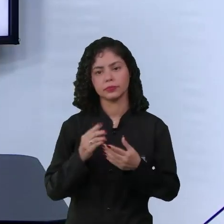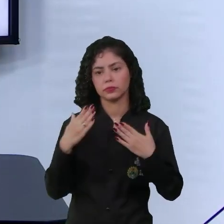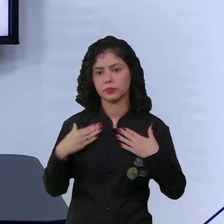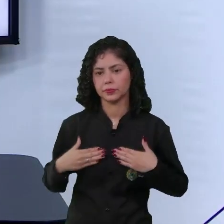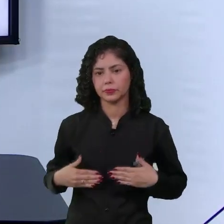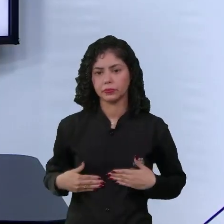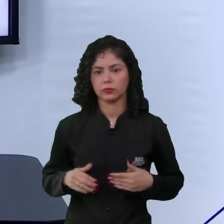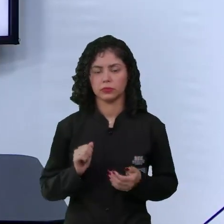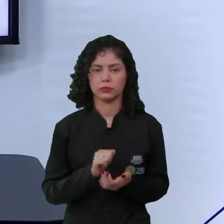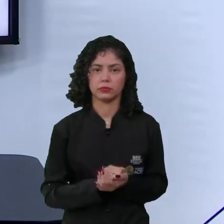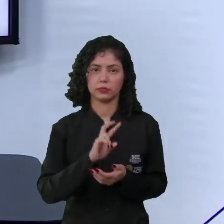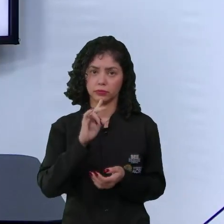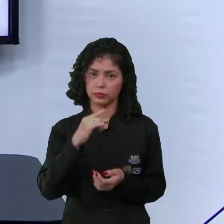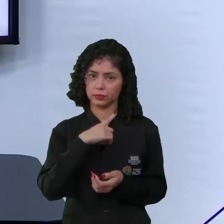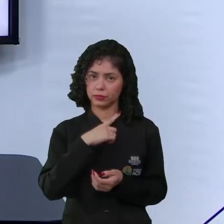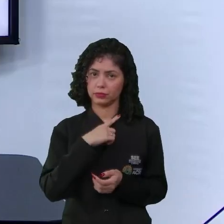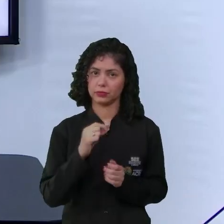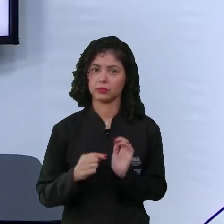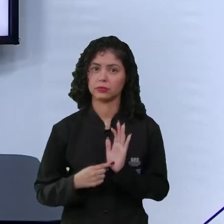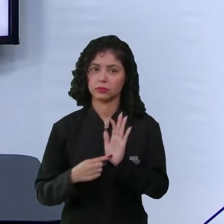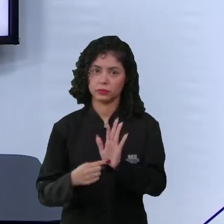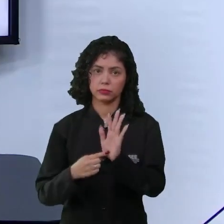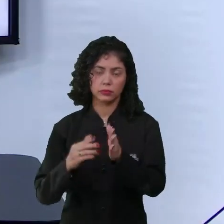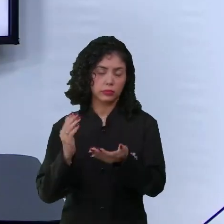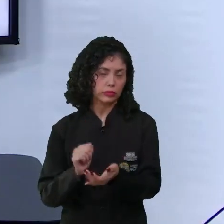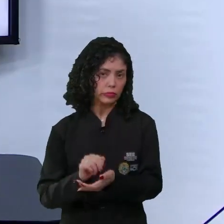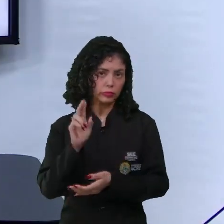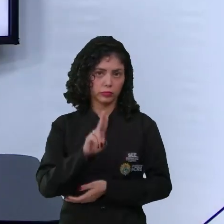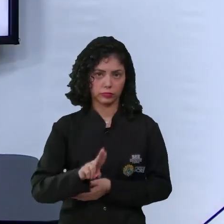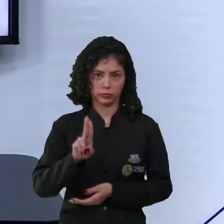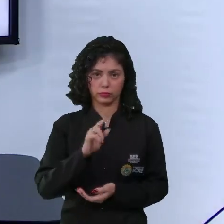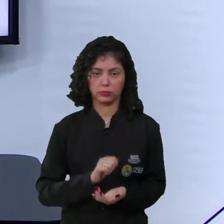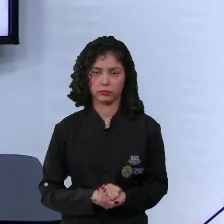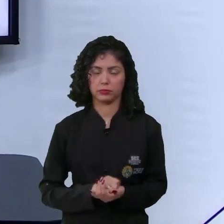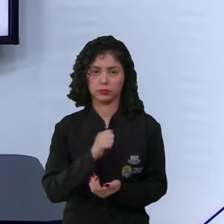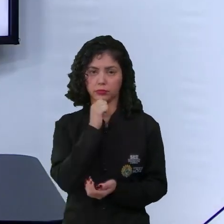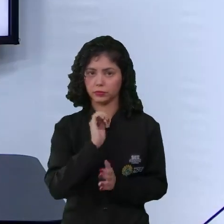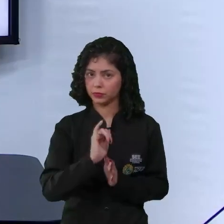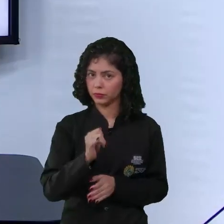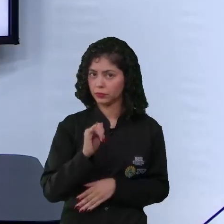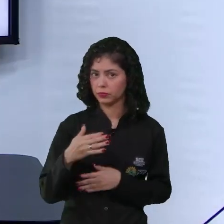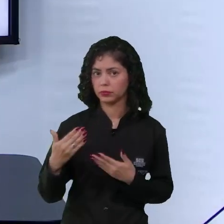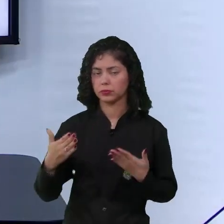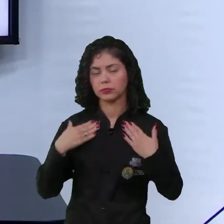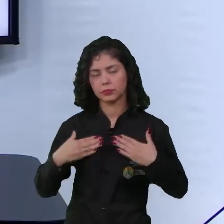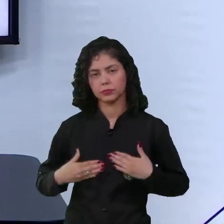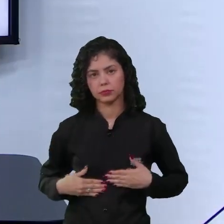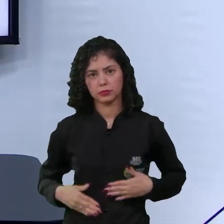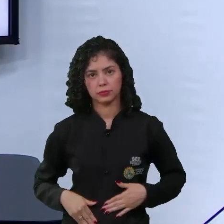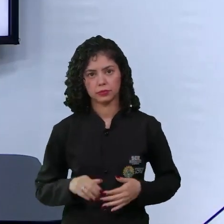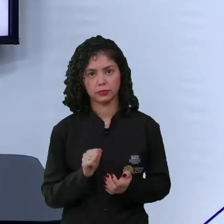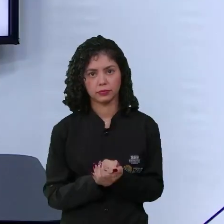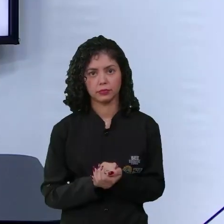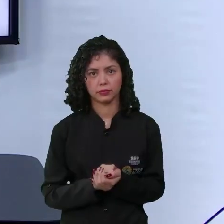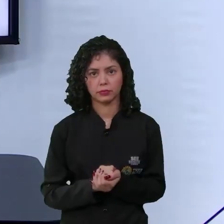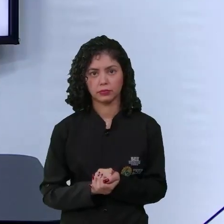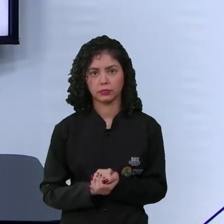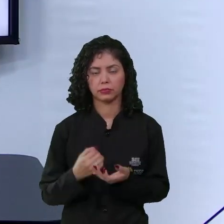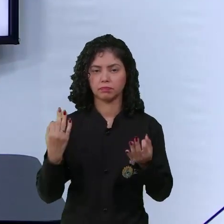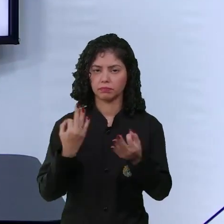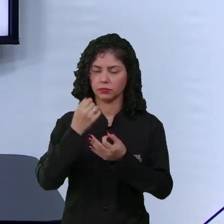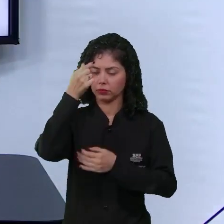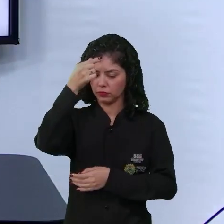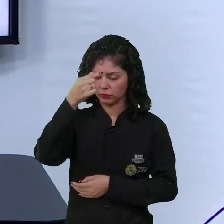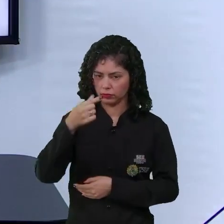e o corpo vai exalar o instrumento, as narrativas, fisicamente. Então eram corpos longilíneos